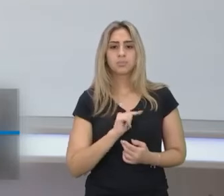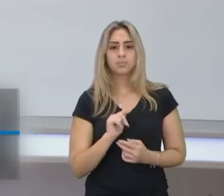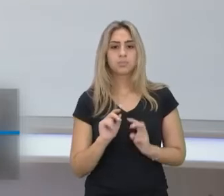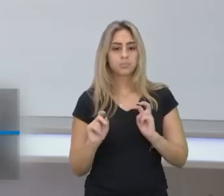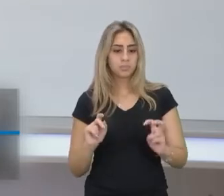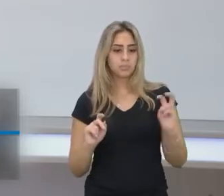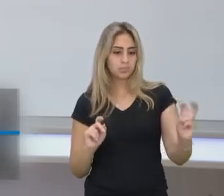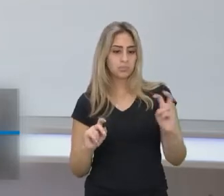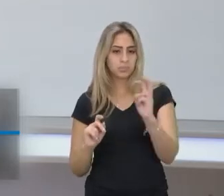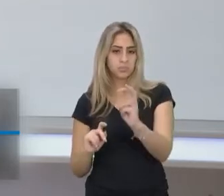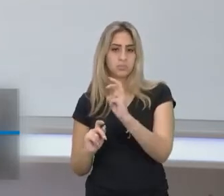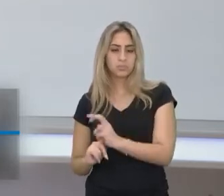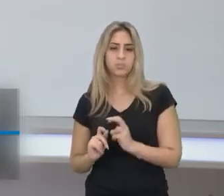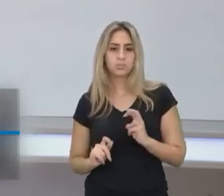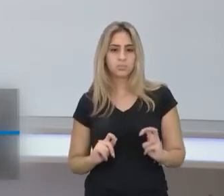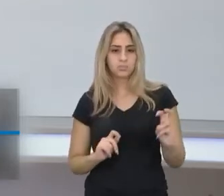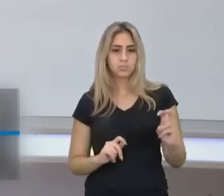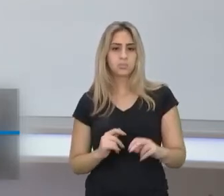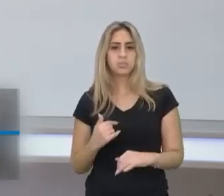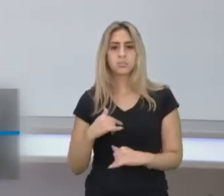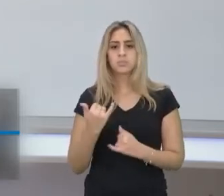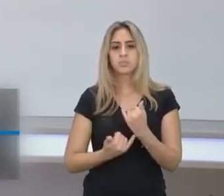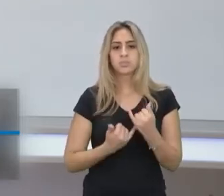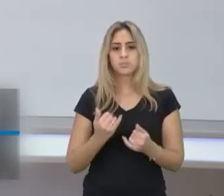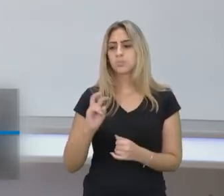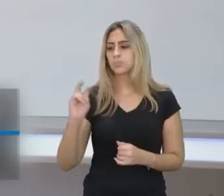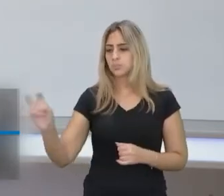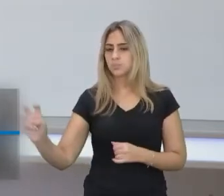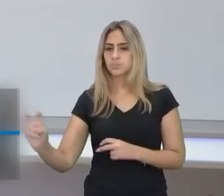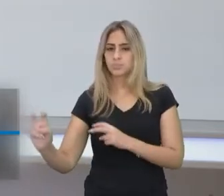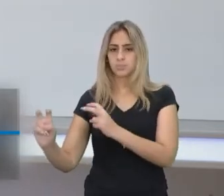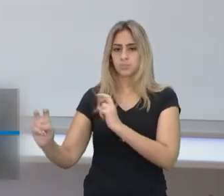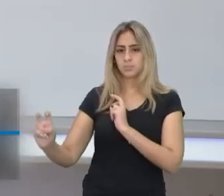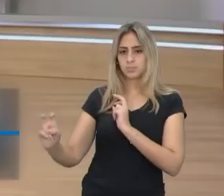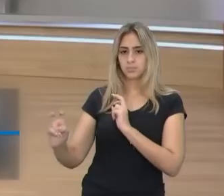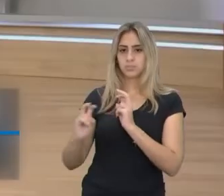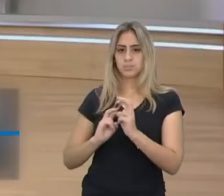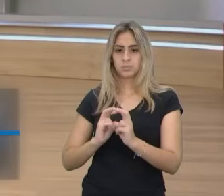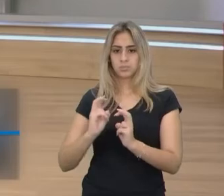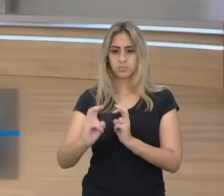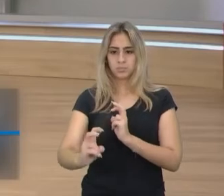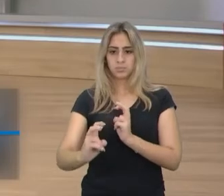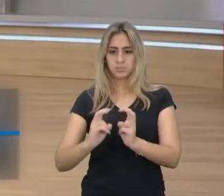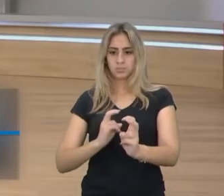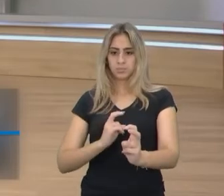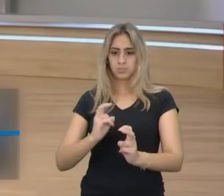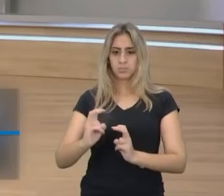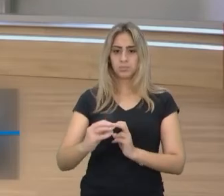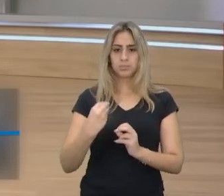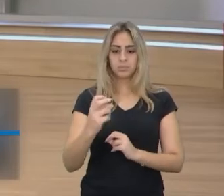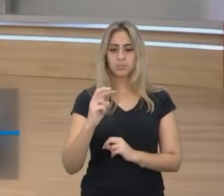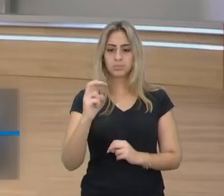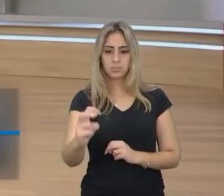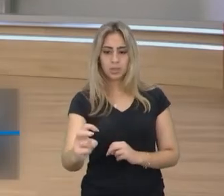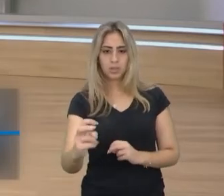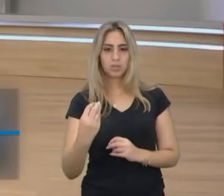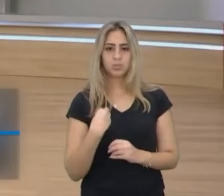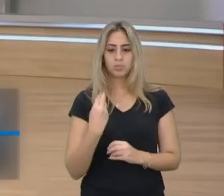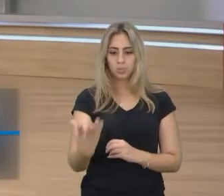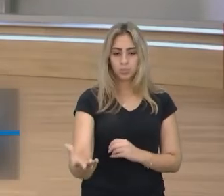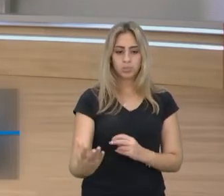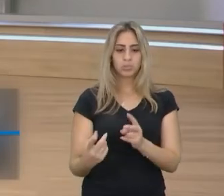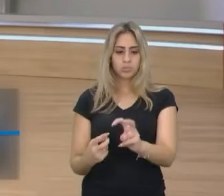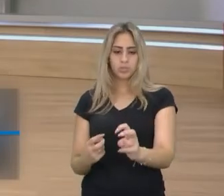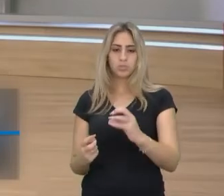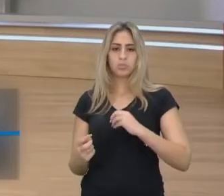5 reais. E a gente começa a fazer uma brincadeira. Eu dou 5 reais para ele dá 5 reais para mim. Eu dou 5 reais para ele, eu dou 5 reais para mim. Se eu começo